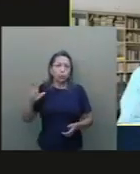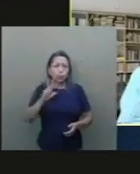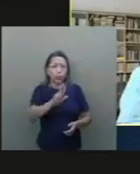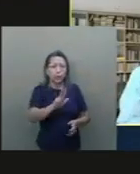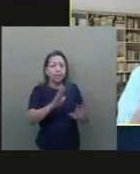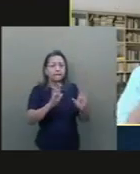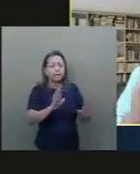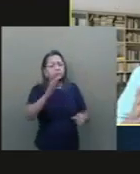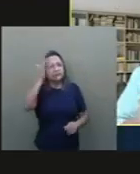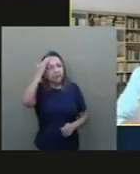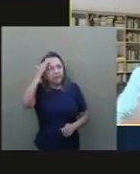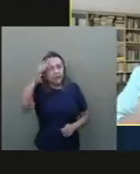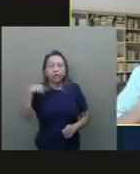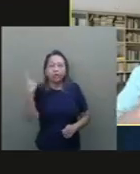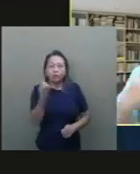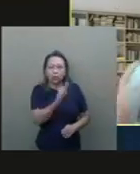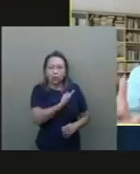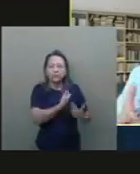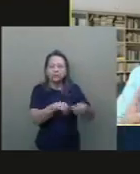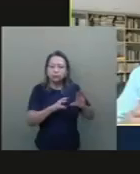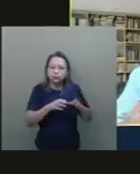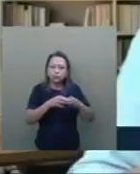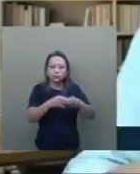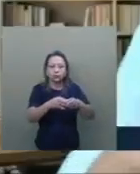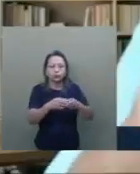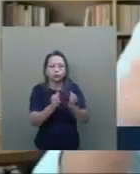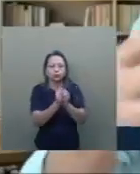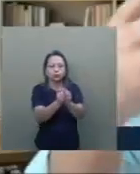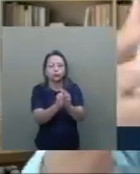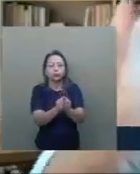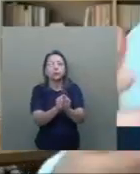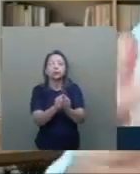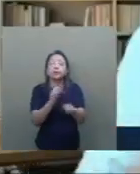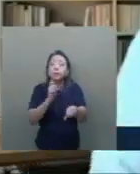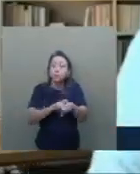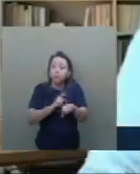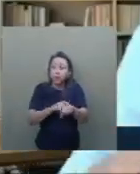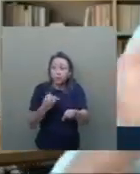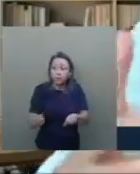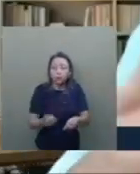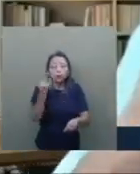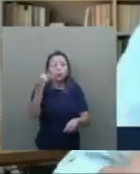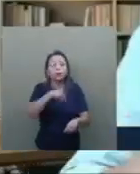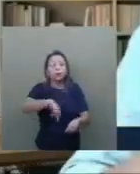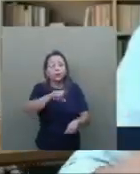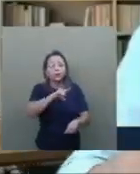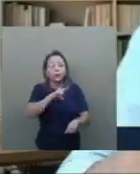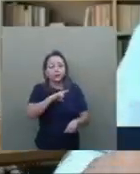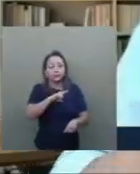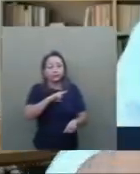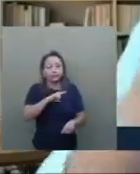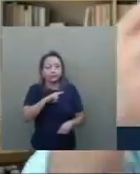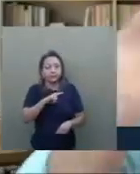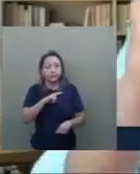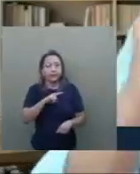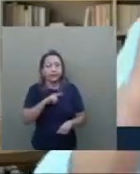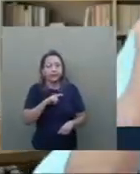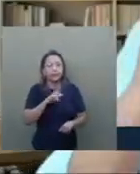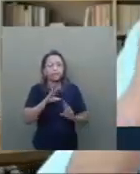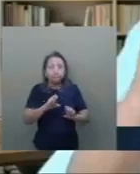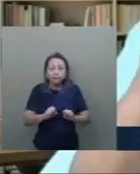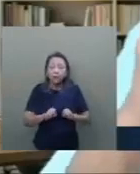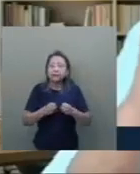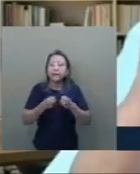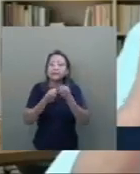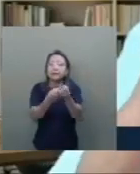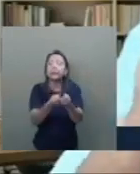saber que estamos no mesmo caminho e num grande momento em busca de mudanças e do fortalecimento